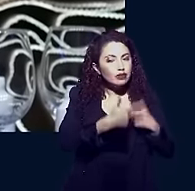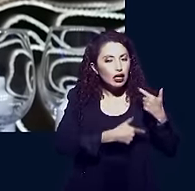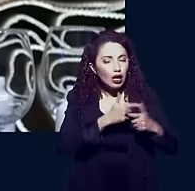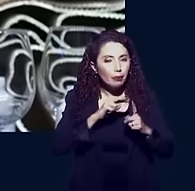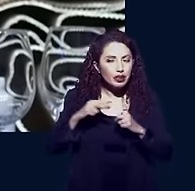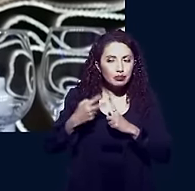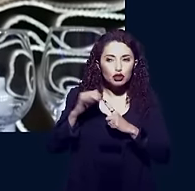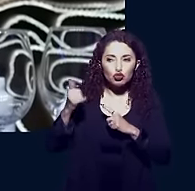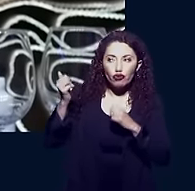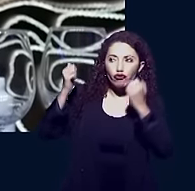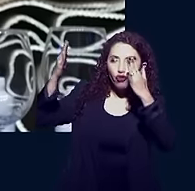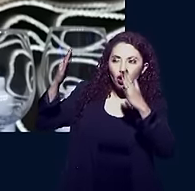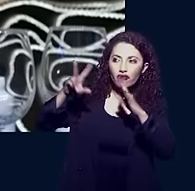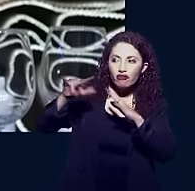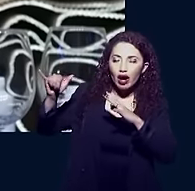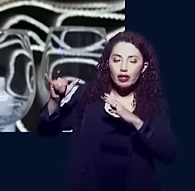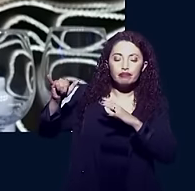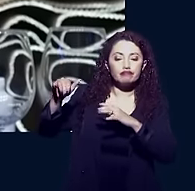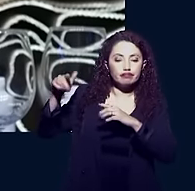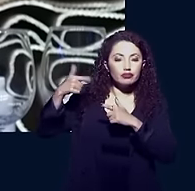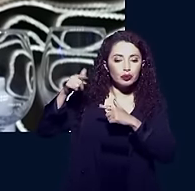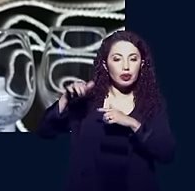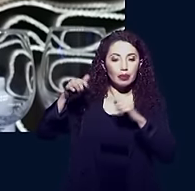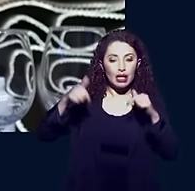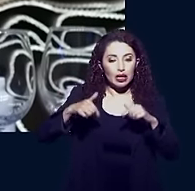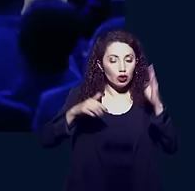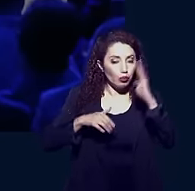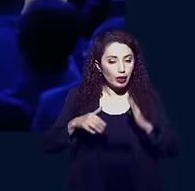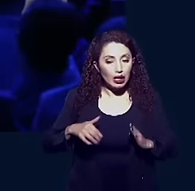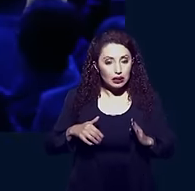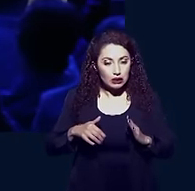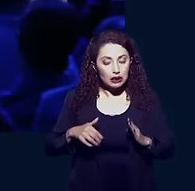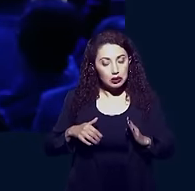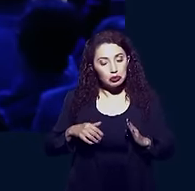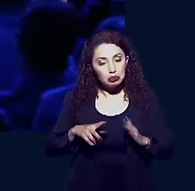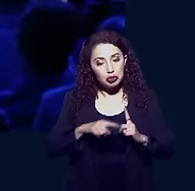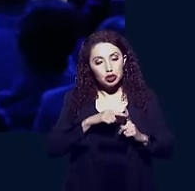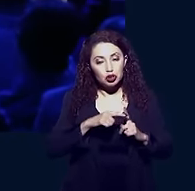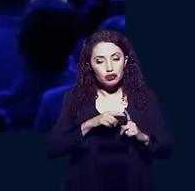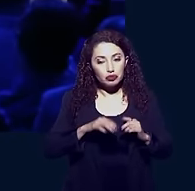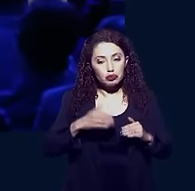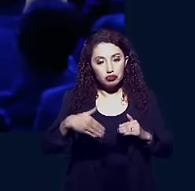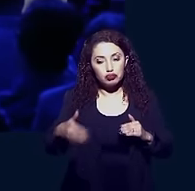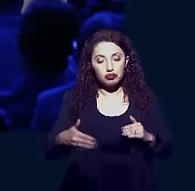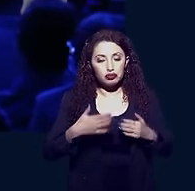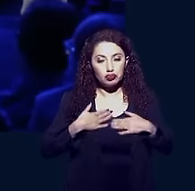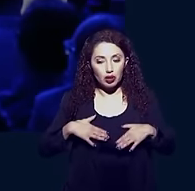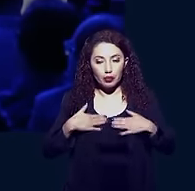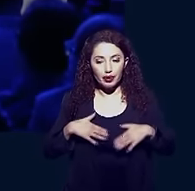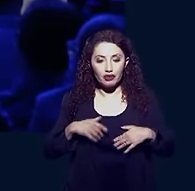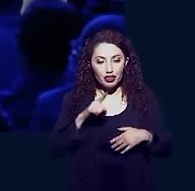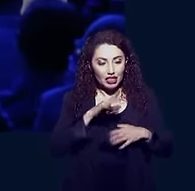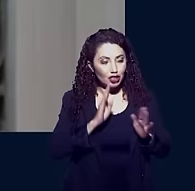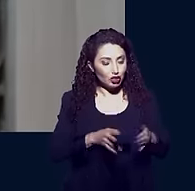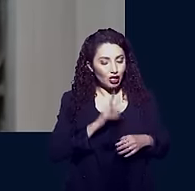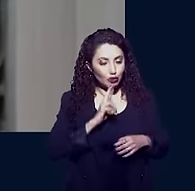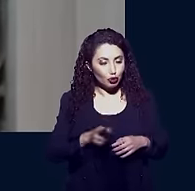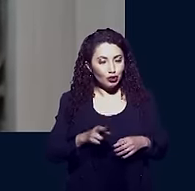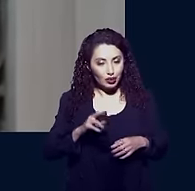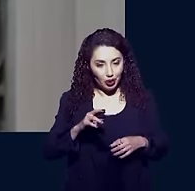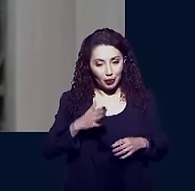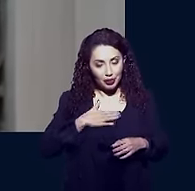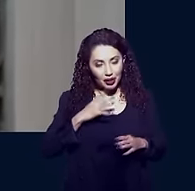prazo a gente tá otimista no Brasil no Médio prazo bastante cauteloso bom e você já respondeu minha próxima pergunta agora eu vou passar pra sar e pro